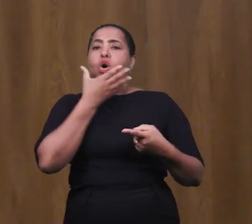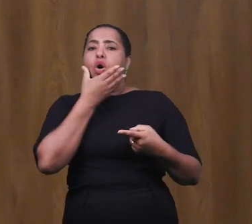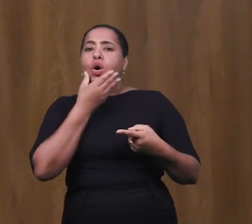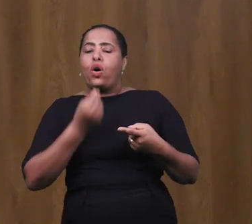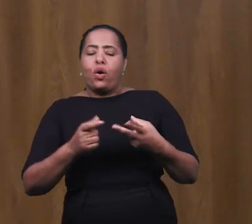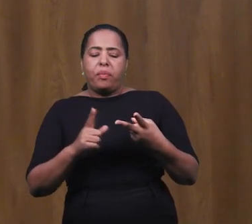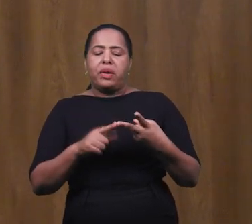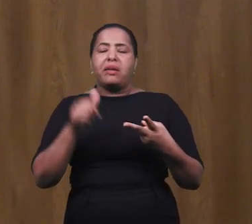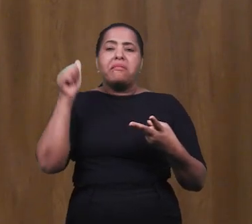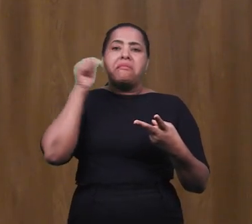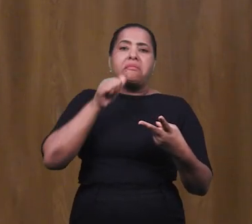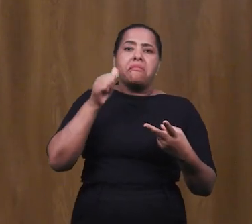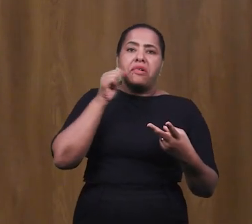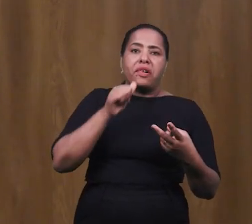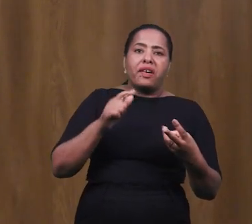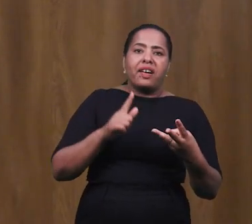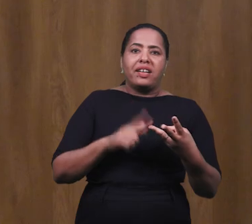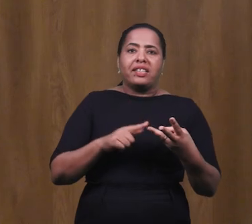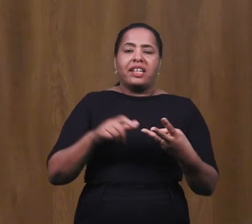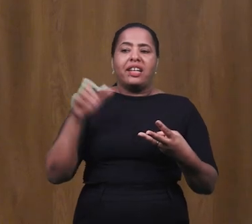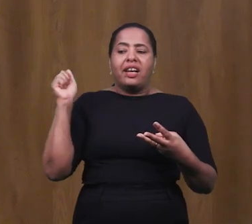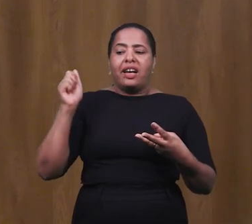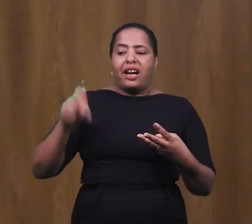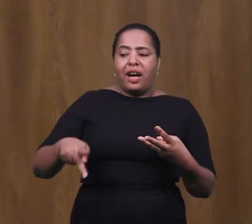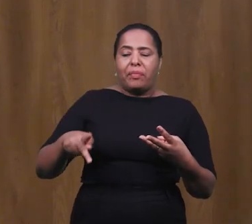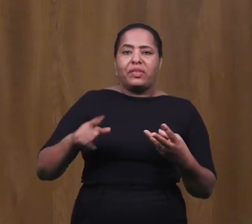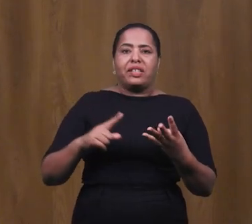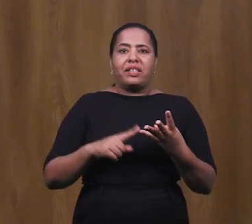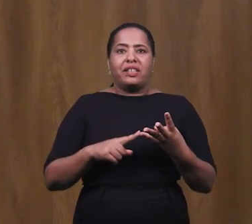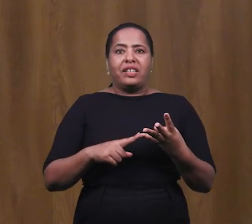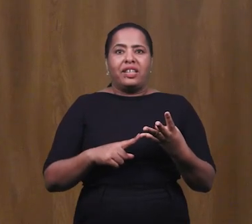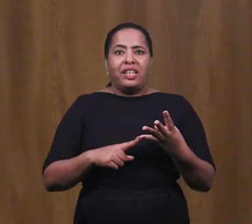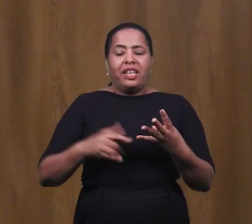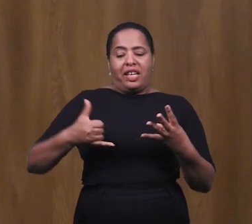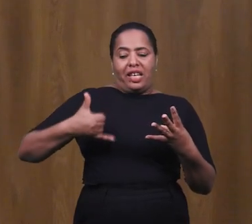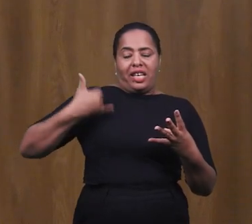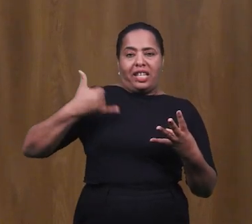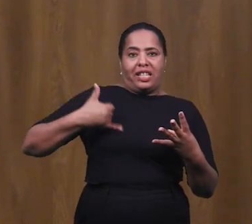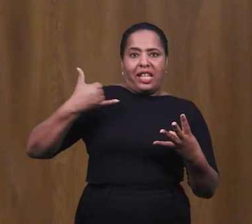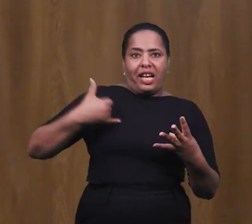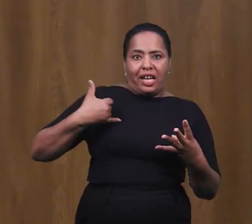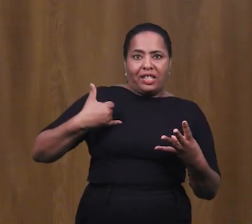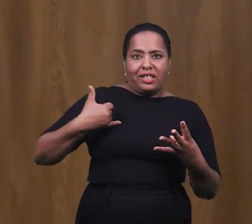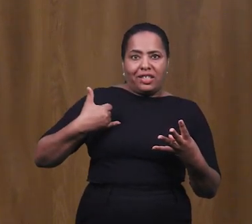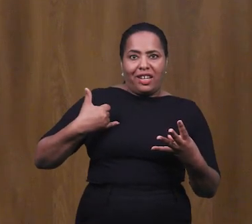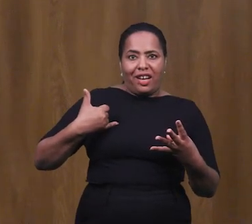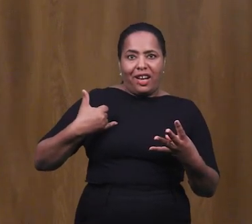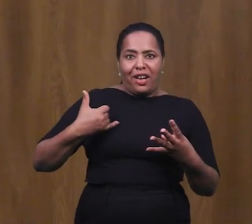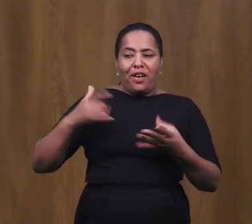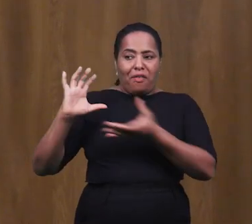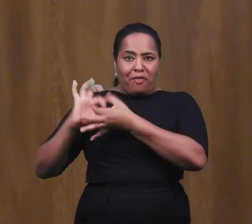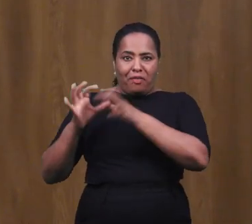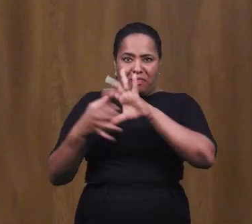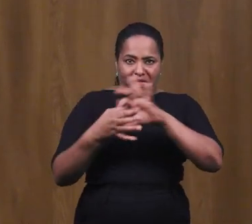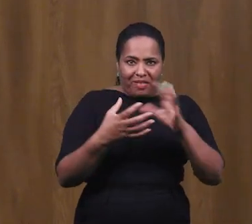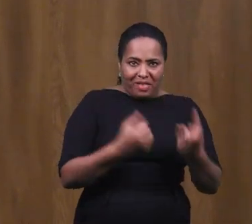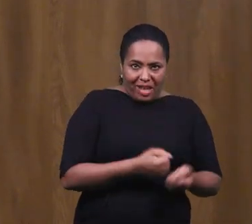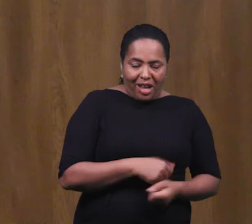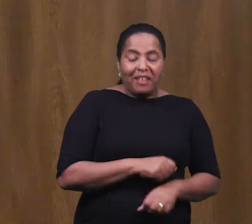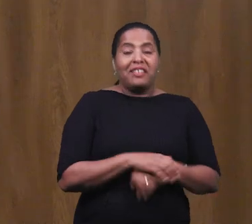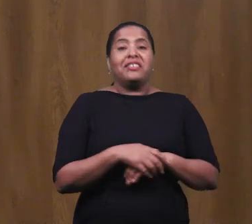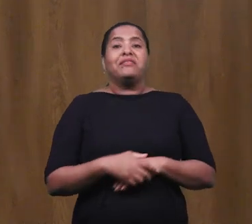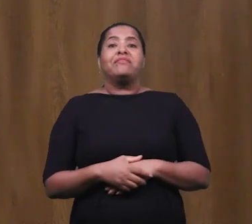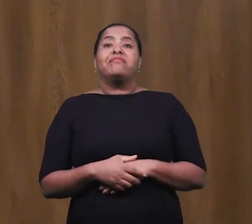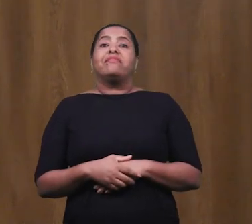de mulher, de aposentadoria, de idade. Vamos contextualizar agora? Vamos